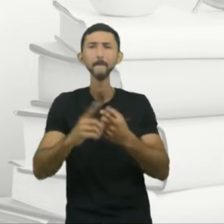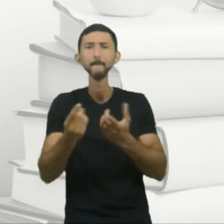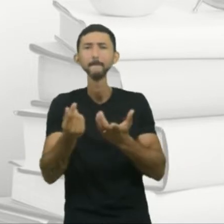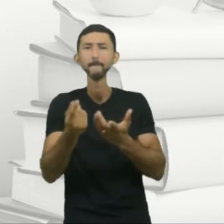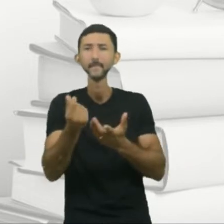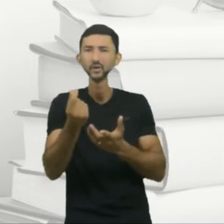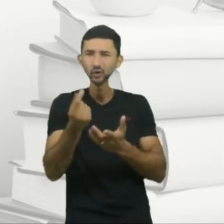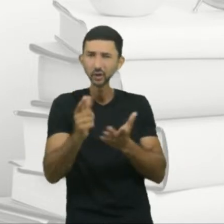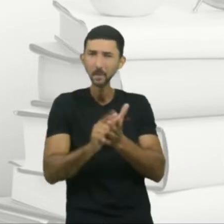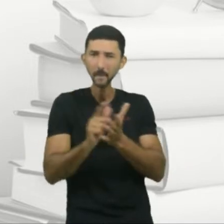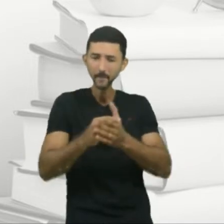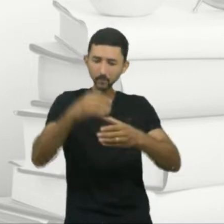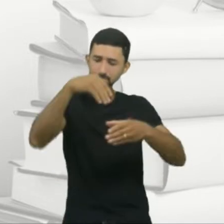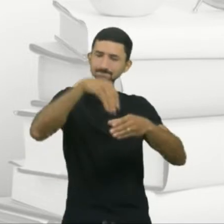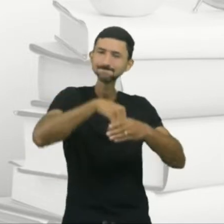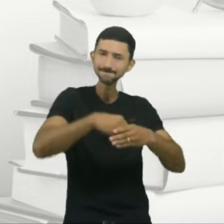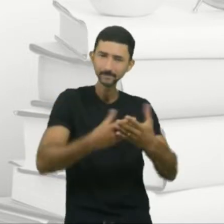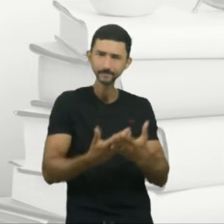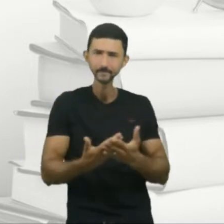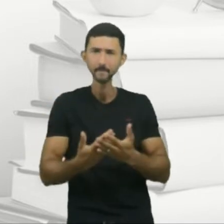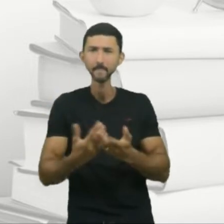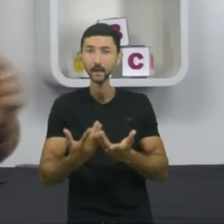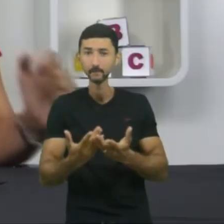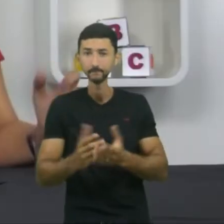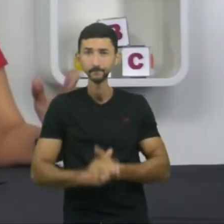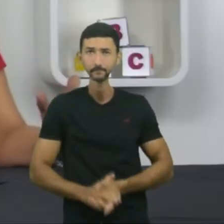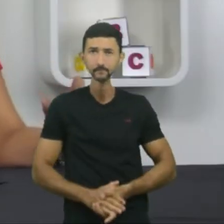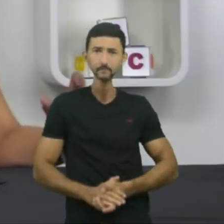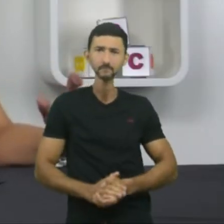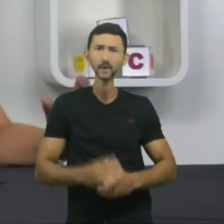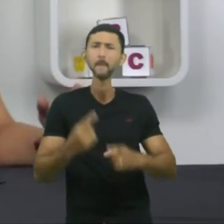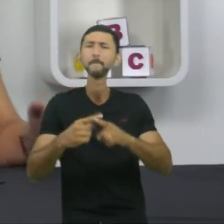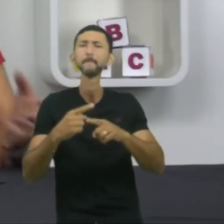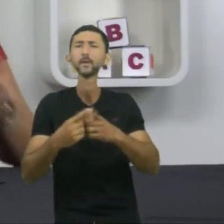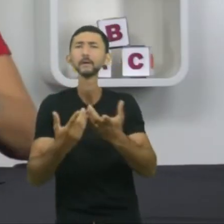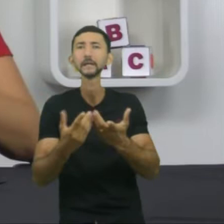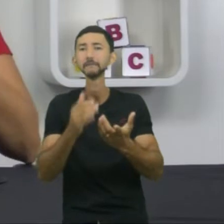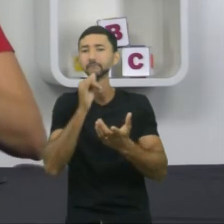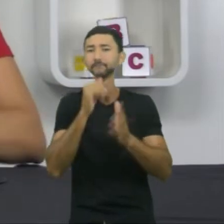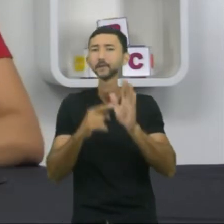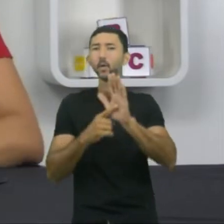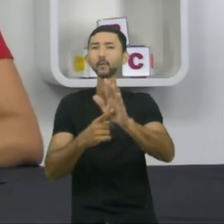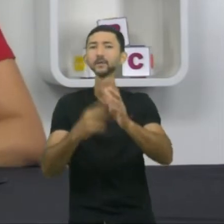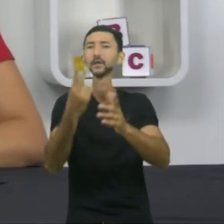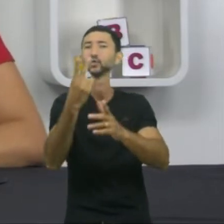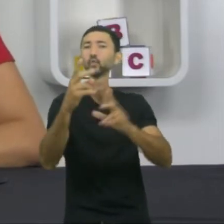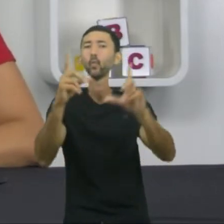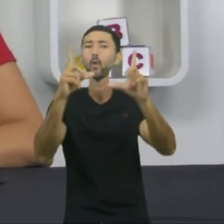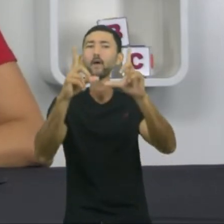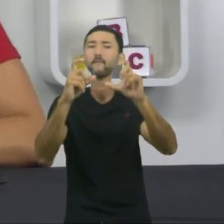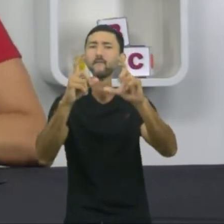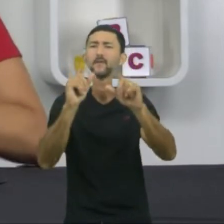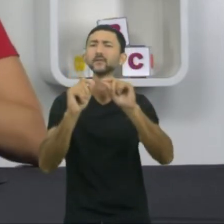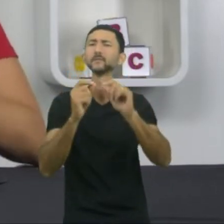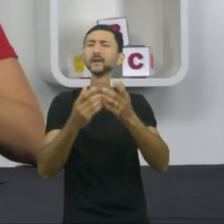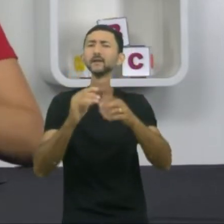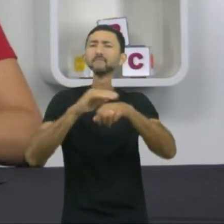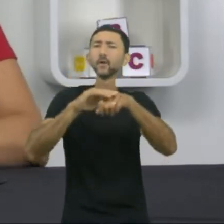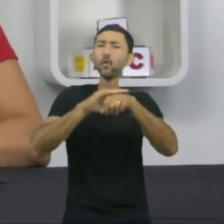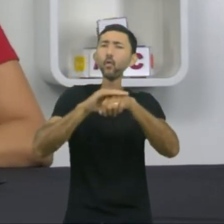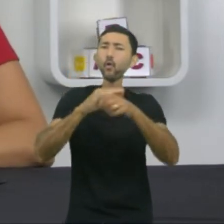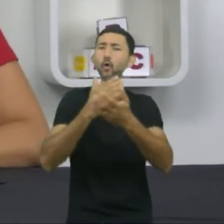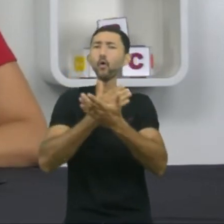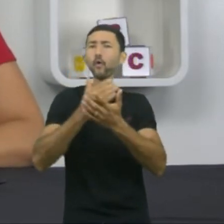de papel também. Mas por quê? Olha para mim. Por que que eu trago essas duas imagens para conversar,